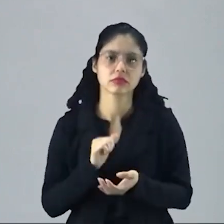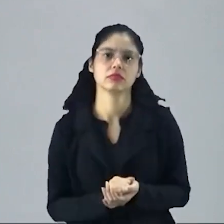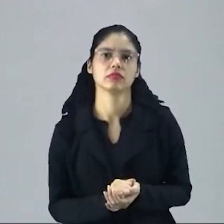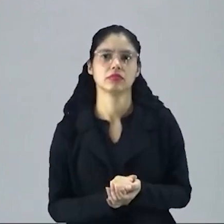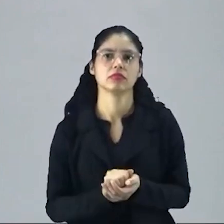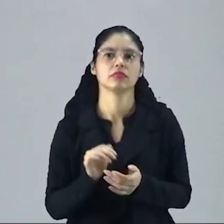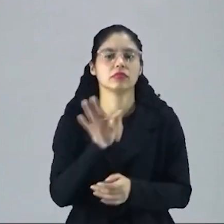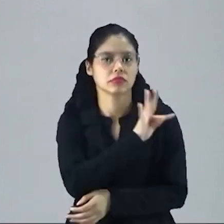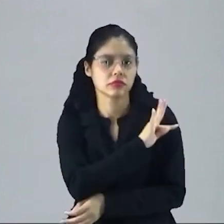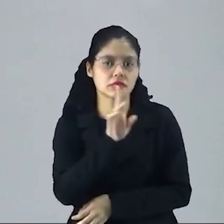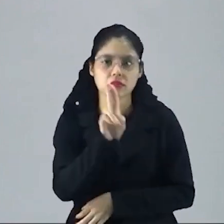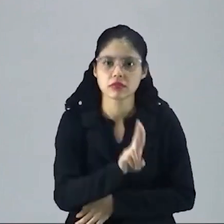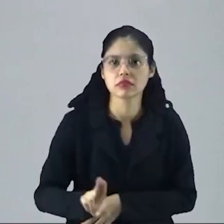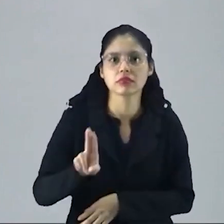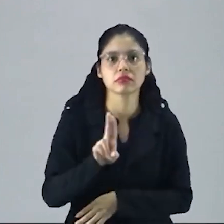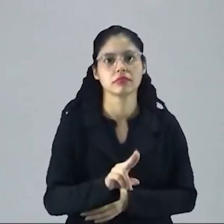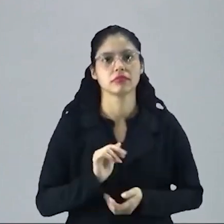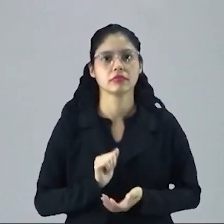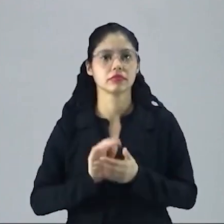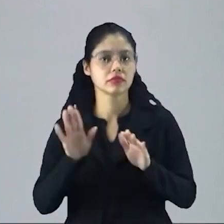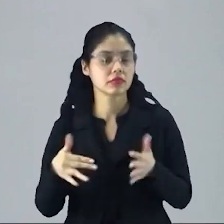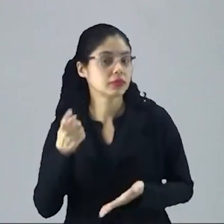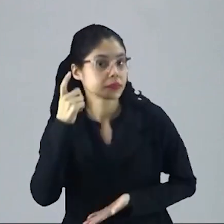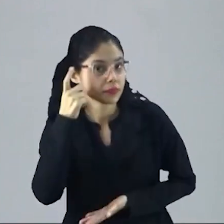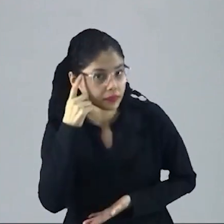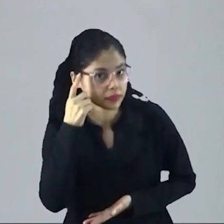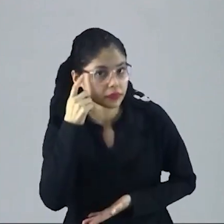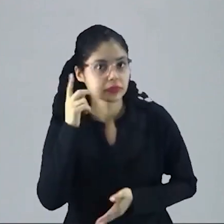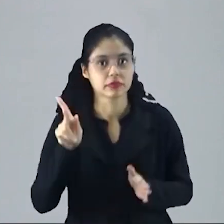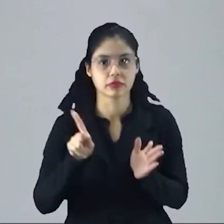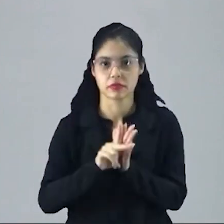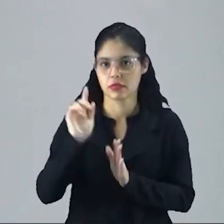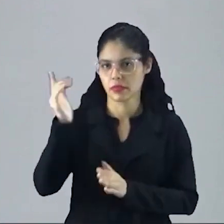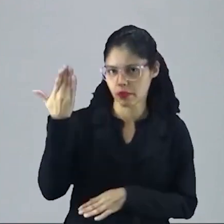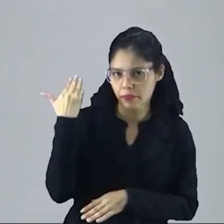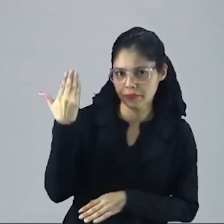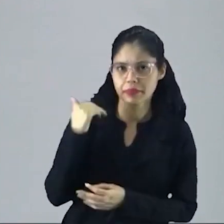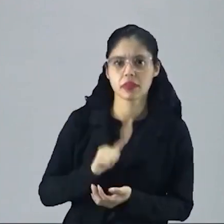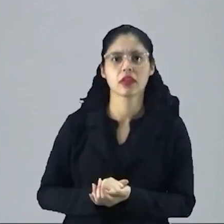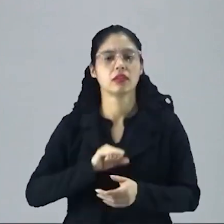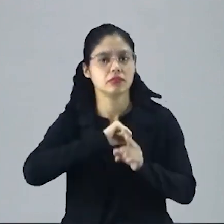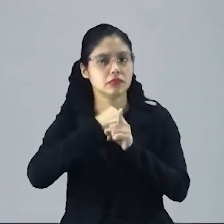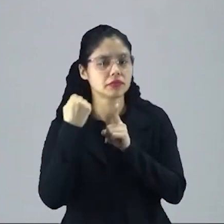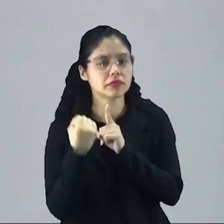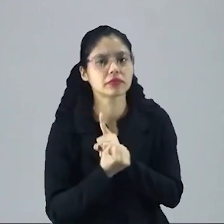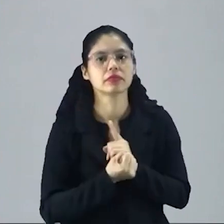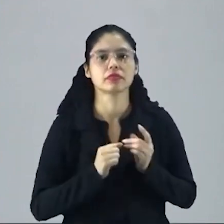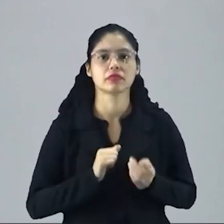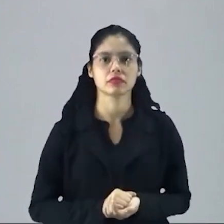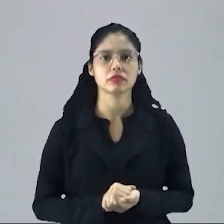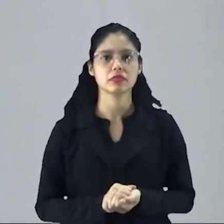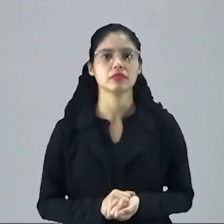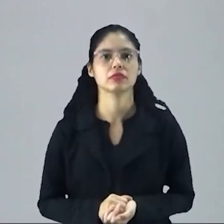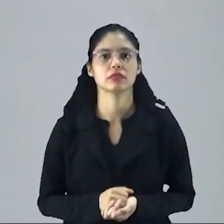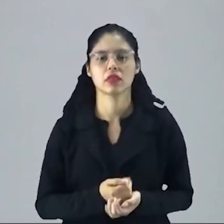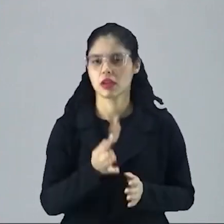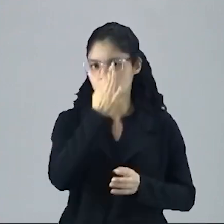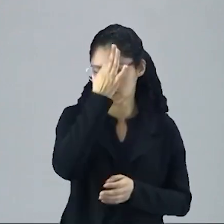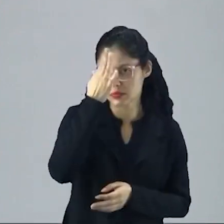quais são as técnicas que eles usam, qual é o pensamento da época, a questão social, né, as